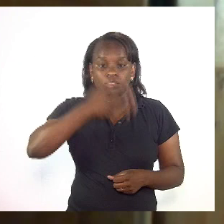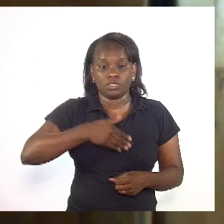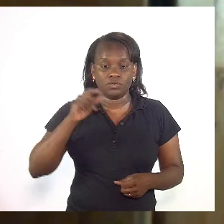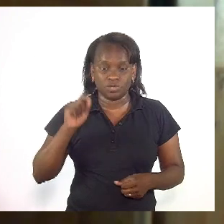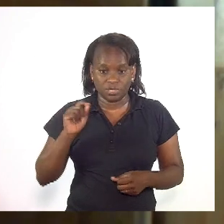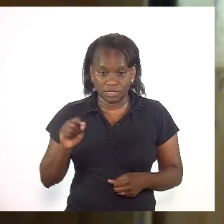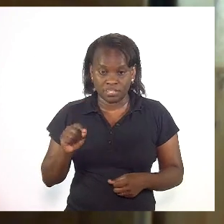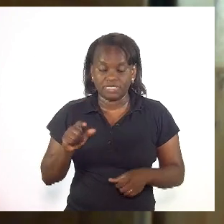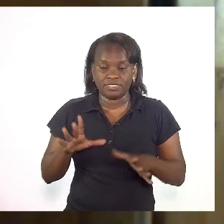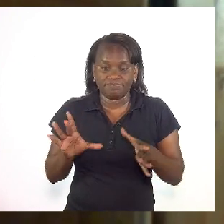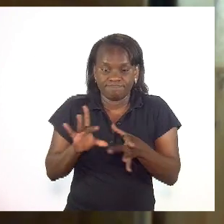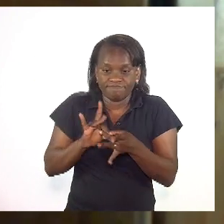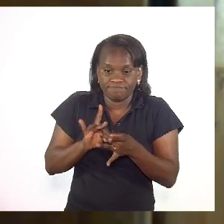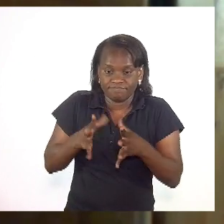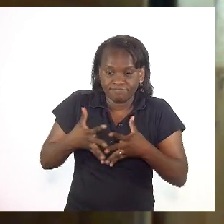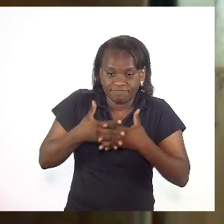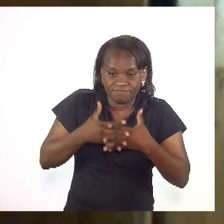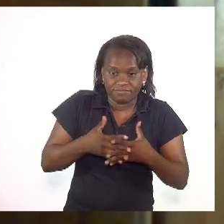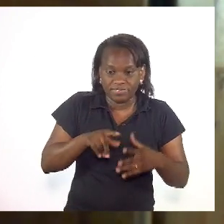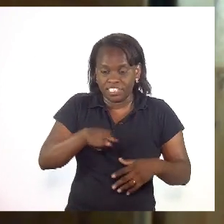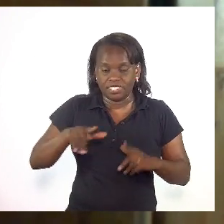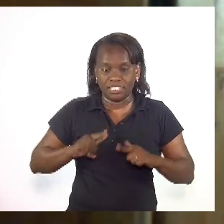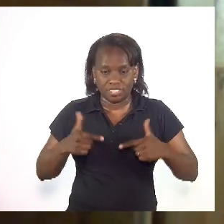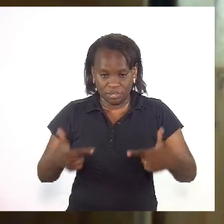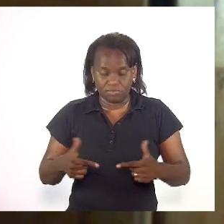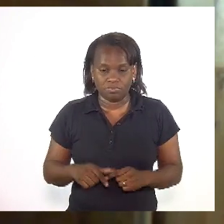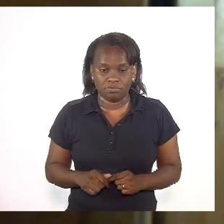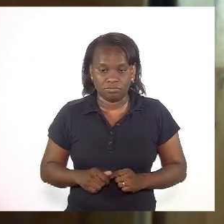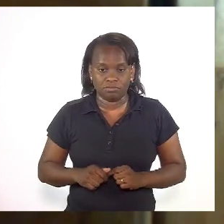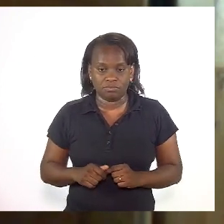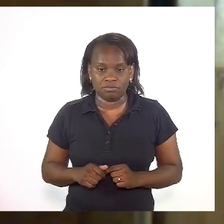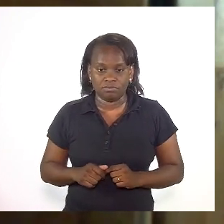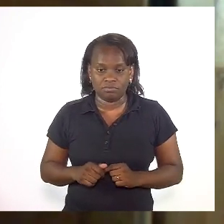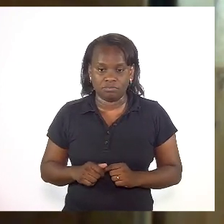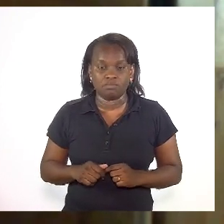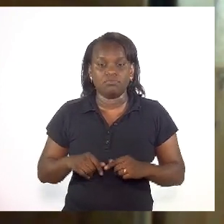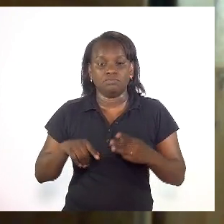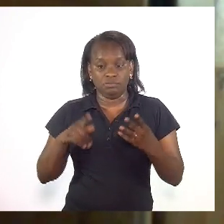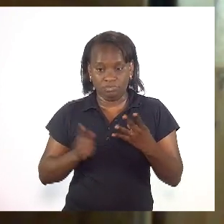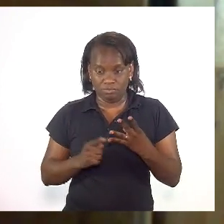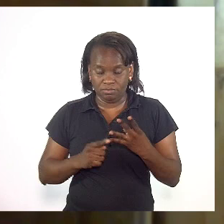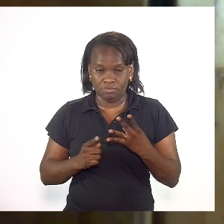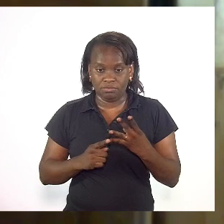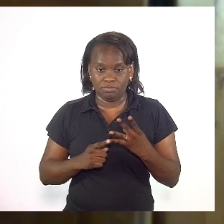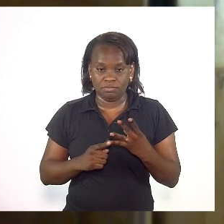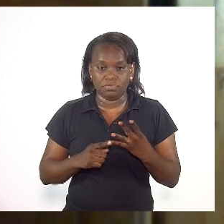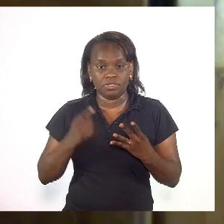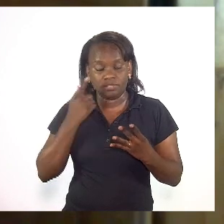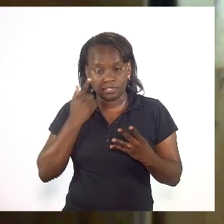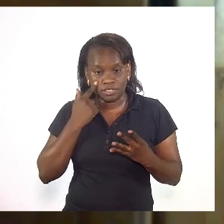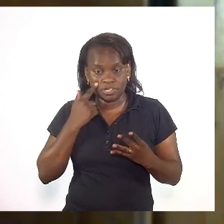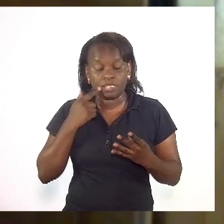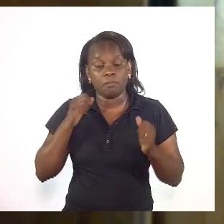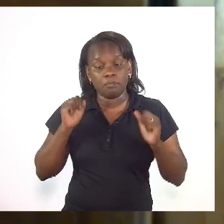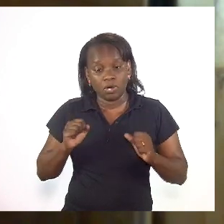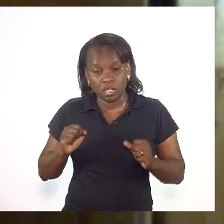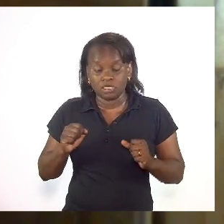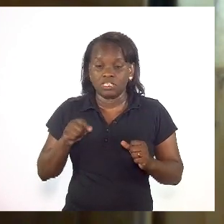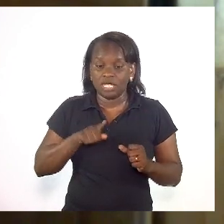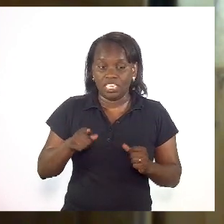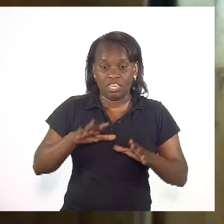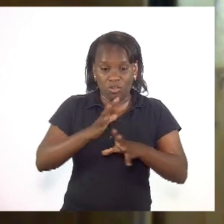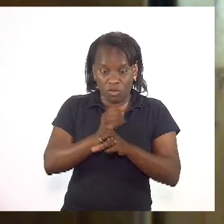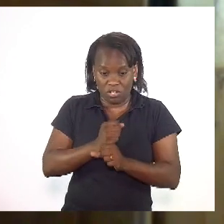o entrelaçamento dessas ações. E quatro, considerar que a hipótese da rejeição